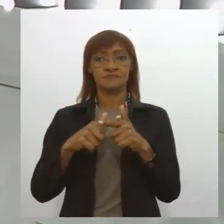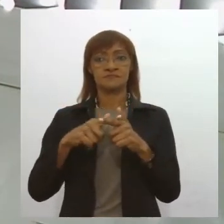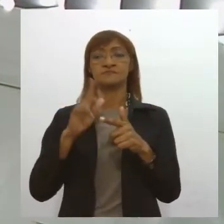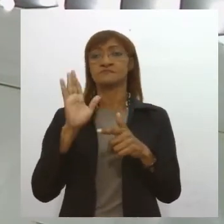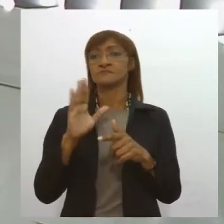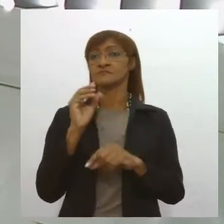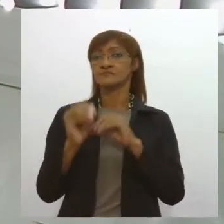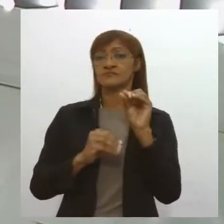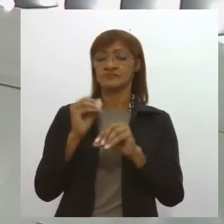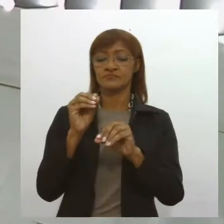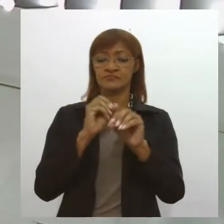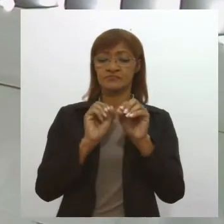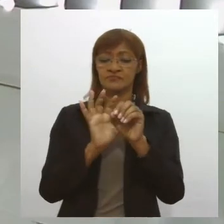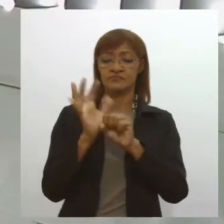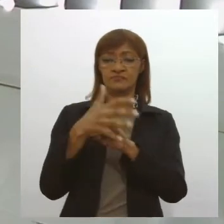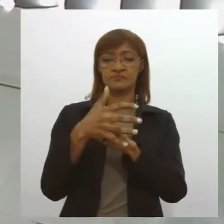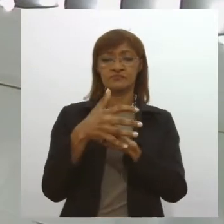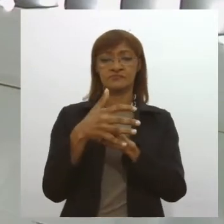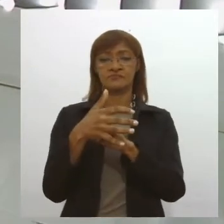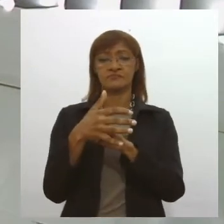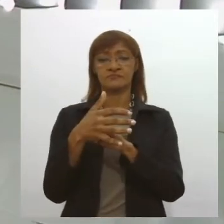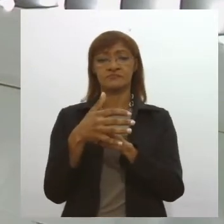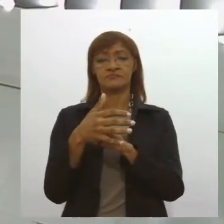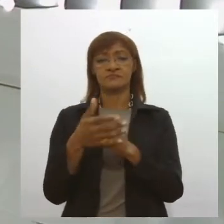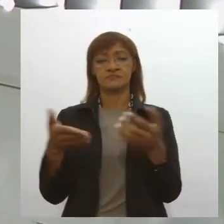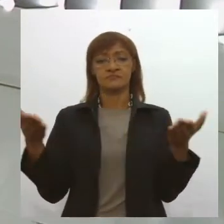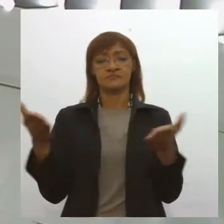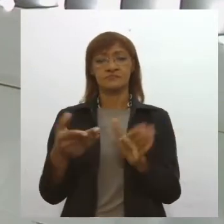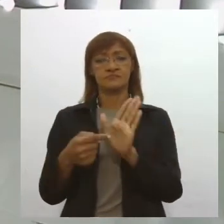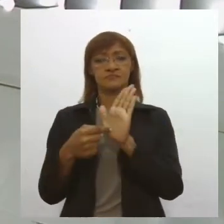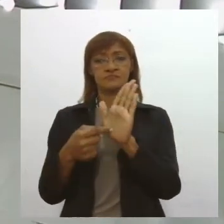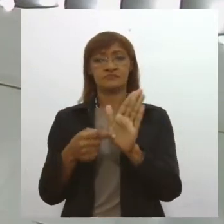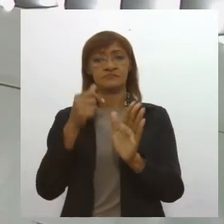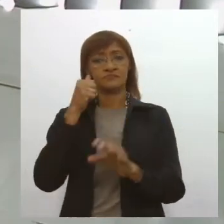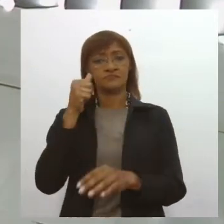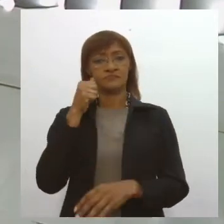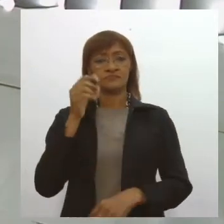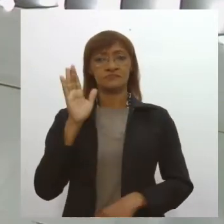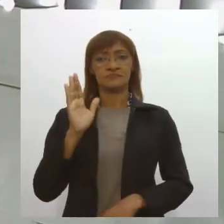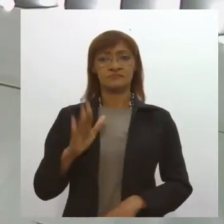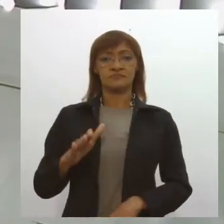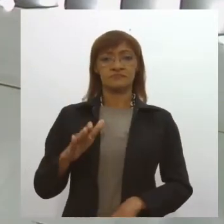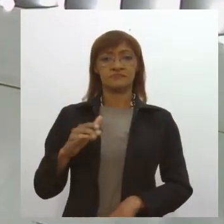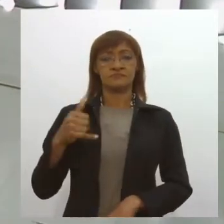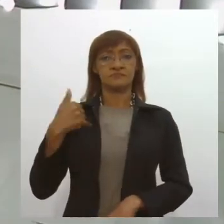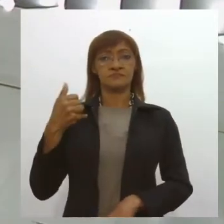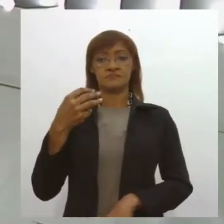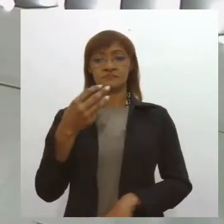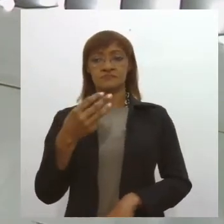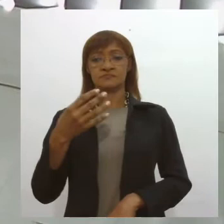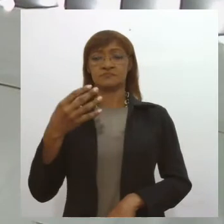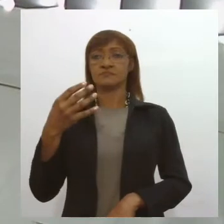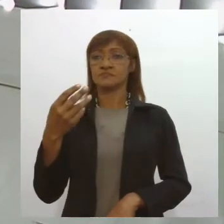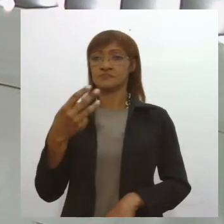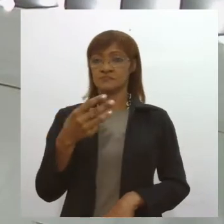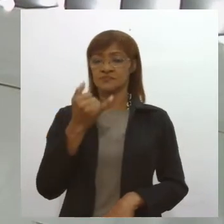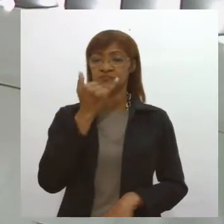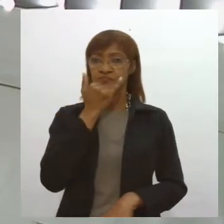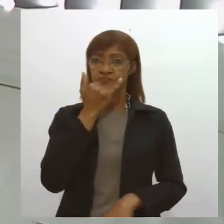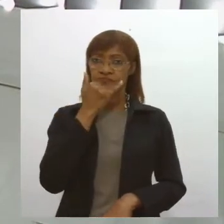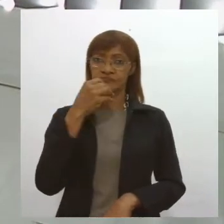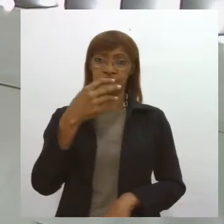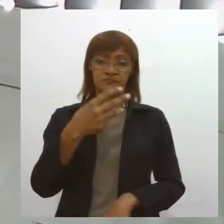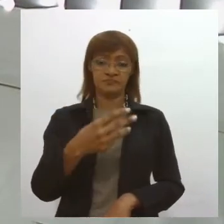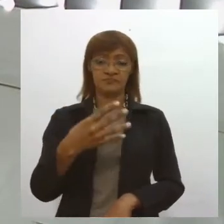Entretanto, estudos mais recentes demonstraram que mulheres com idade gestacional superior a 34 semanas, índice de